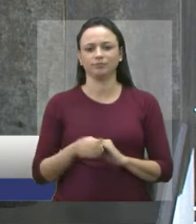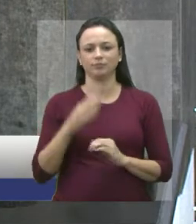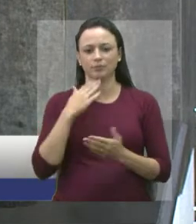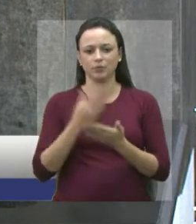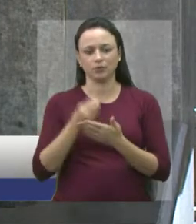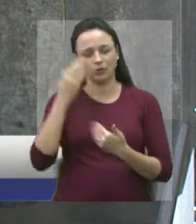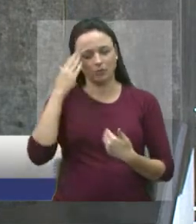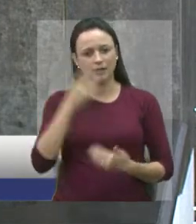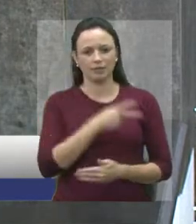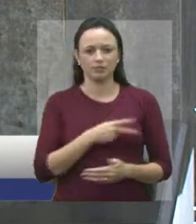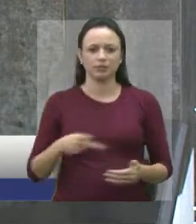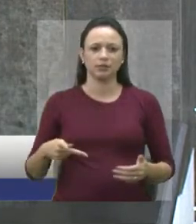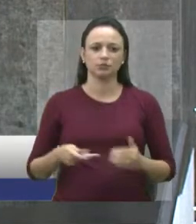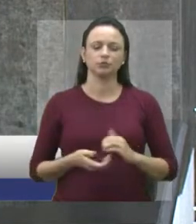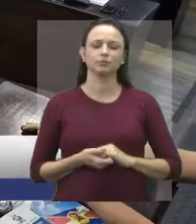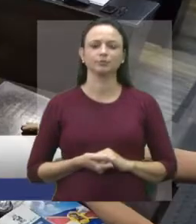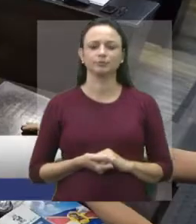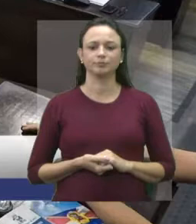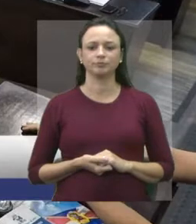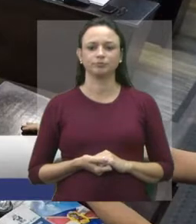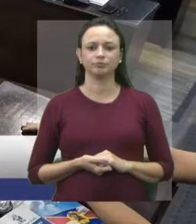obrigado.